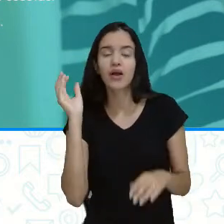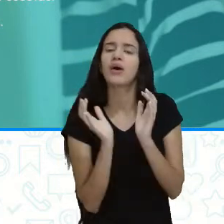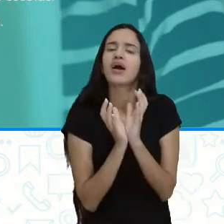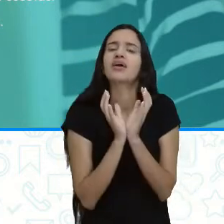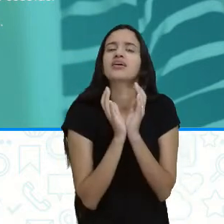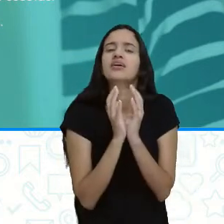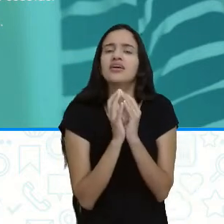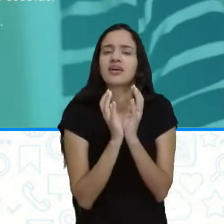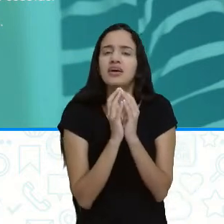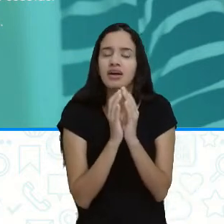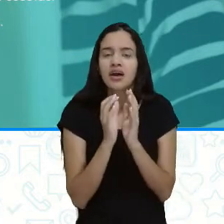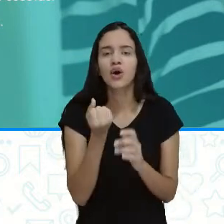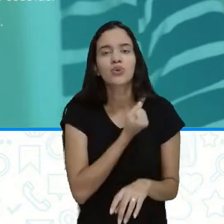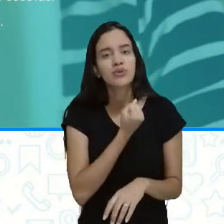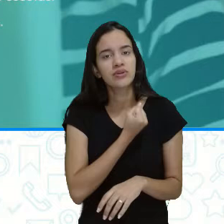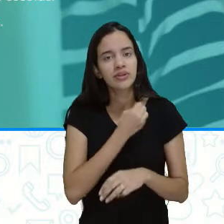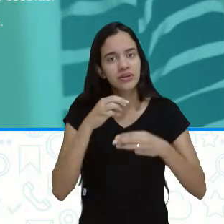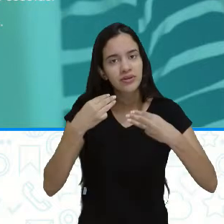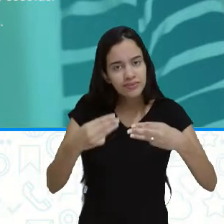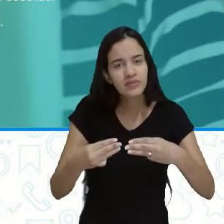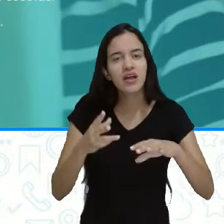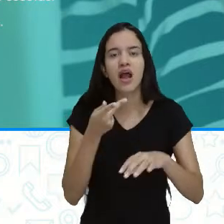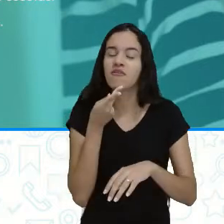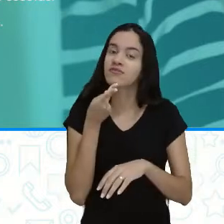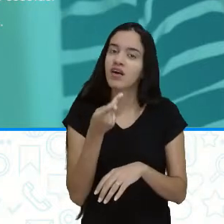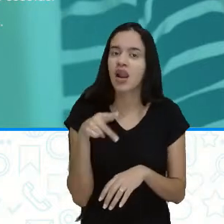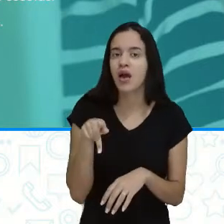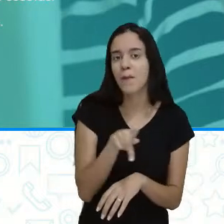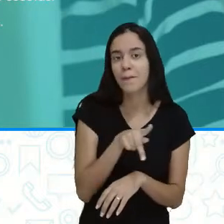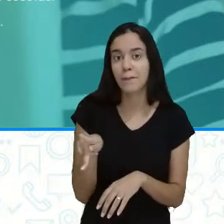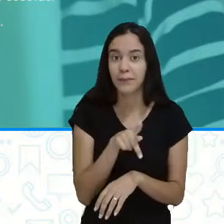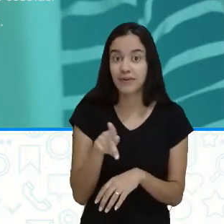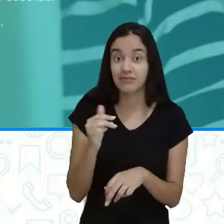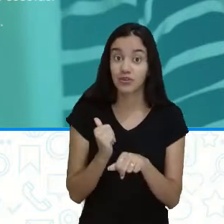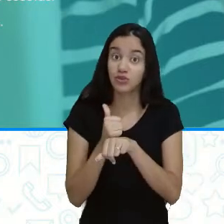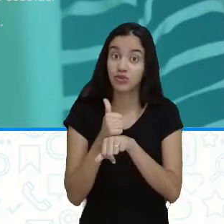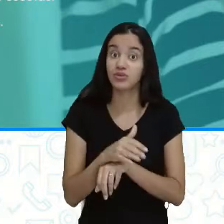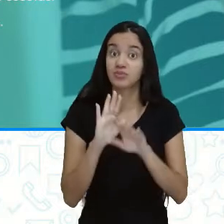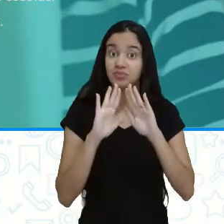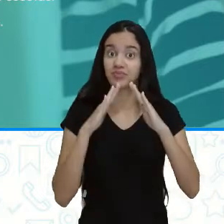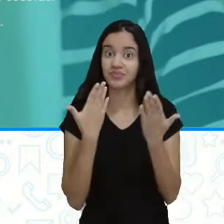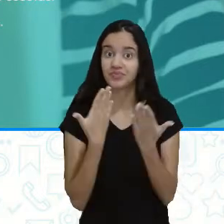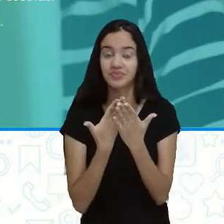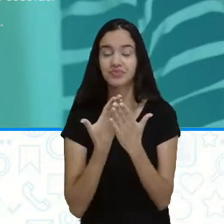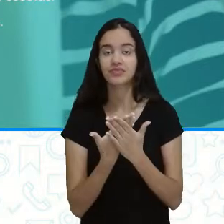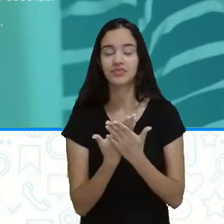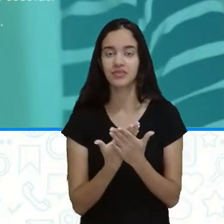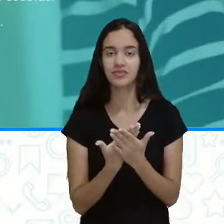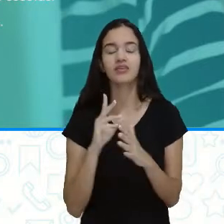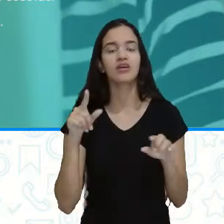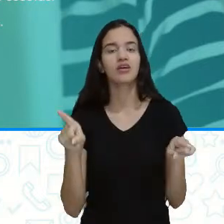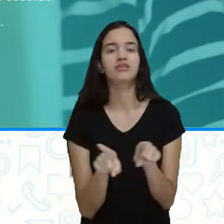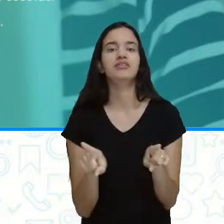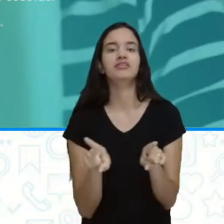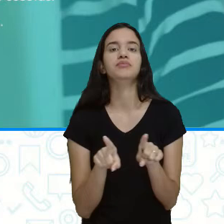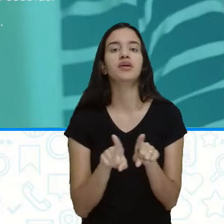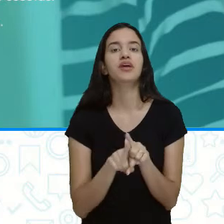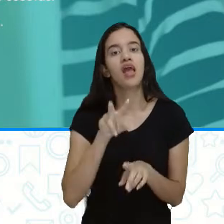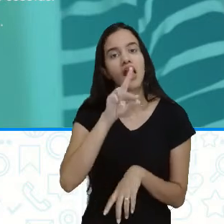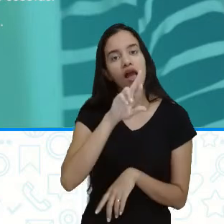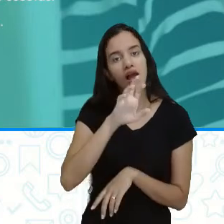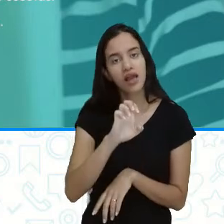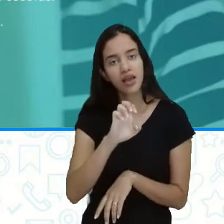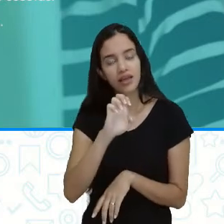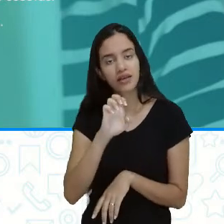Você pega a sua matrícula, fala com sua professora, com a gestão escolar, coloca aí REC e a